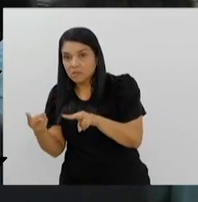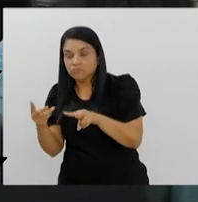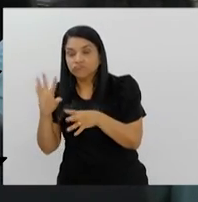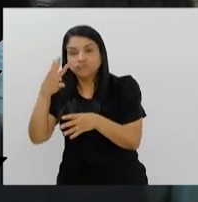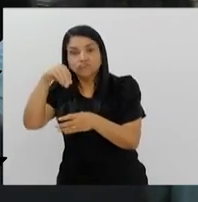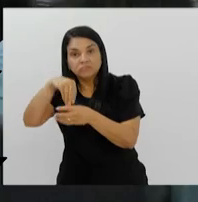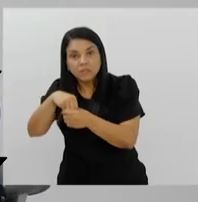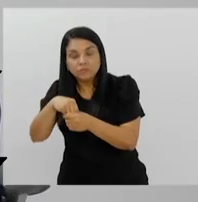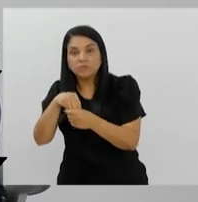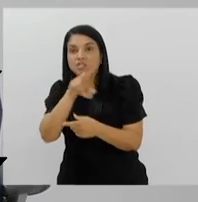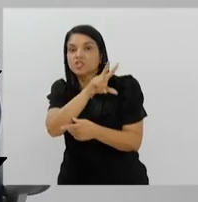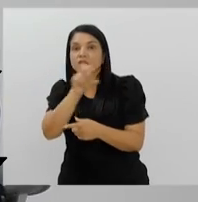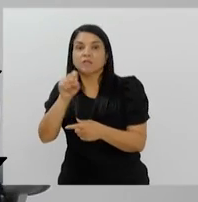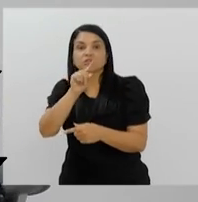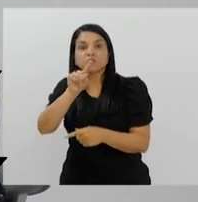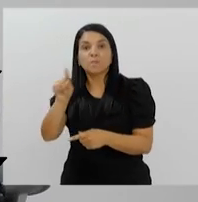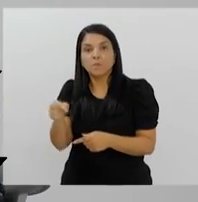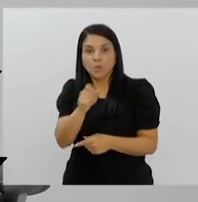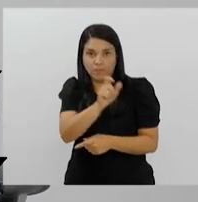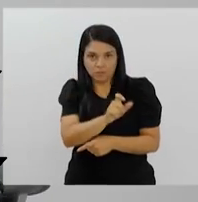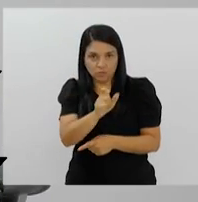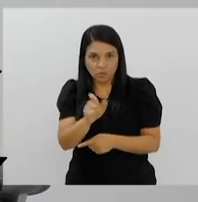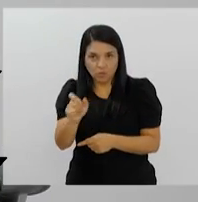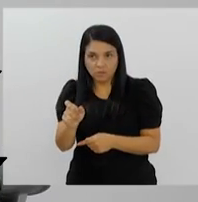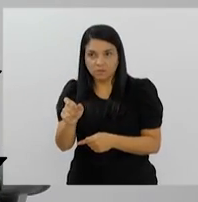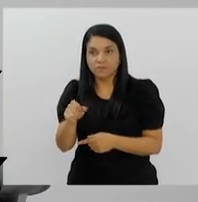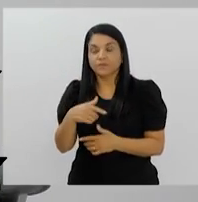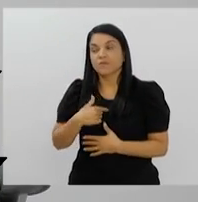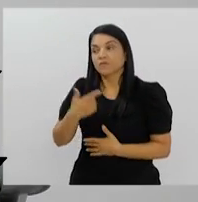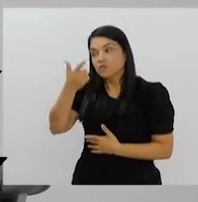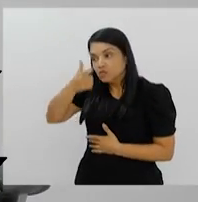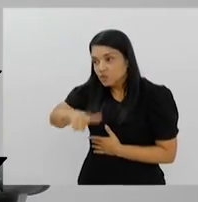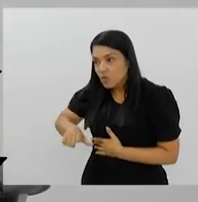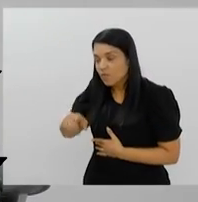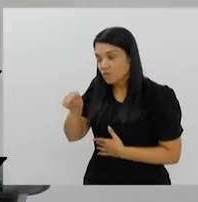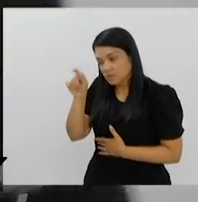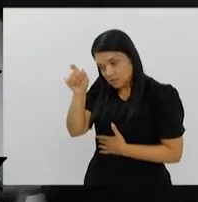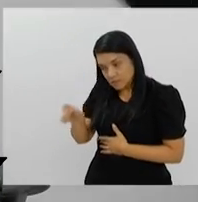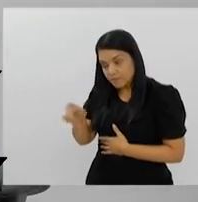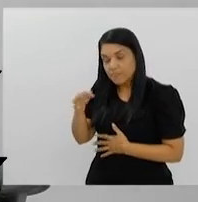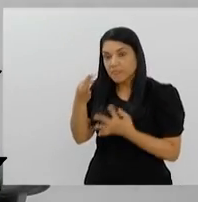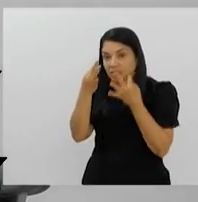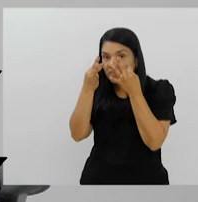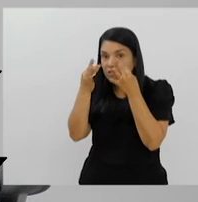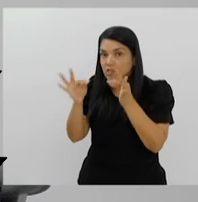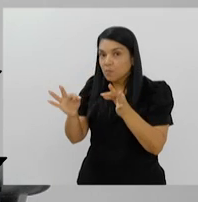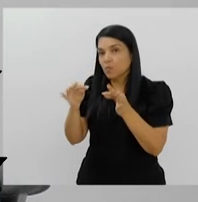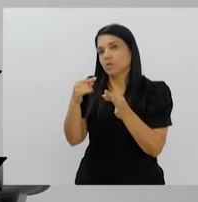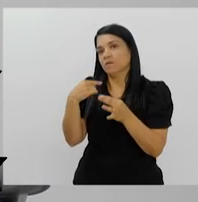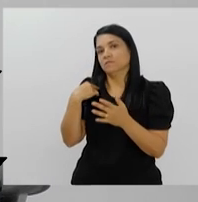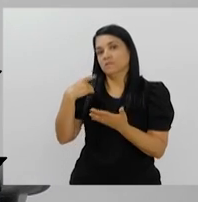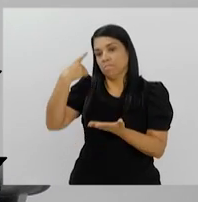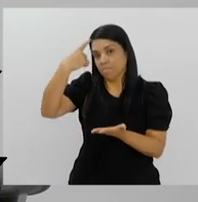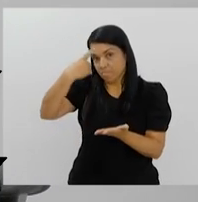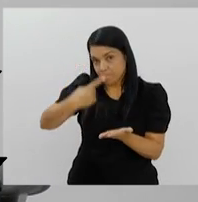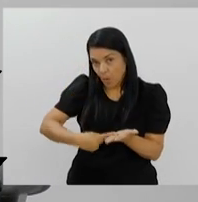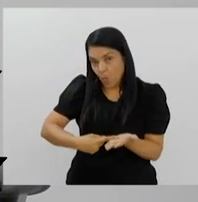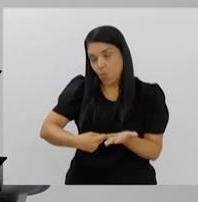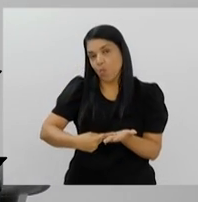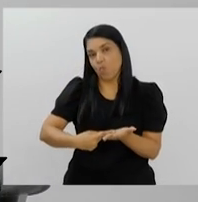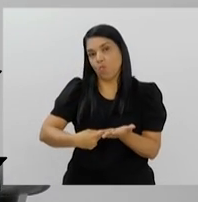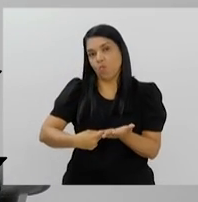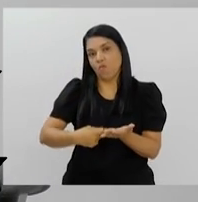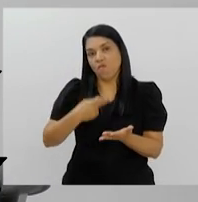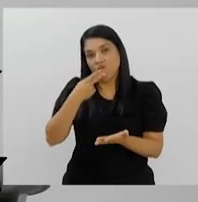Vidas Mais uma vez vou repetir até porque o senhor tá na condição de testemunha o senhor tem compromisso de